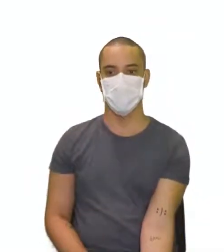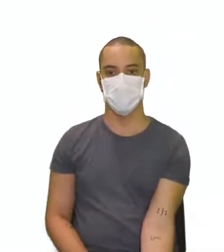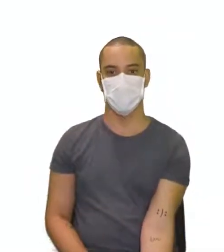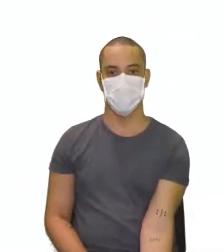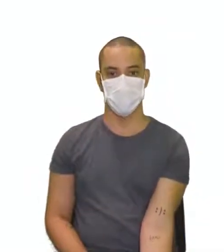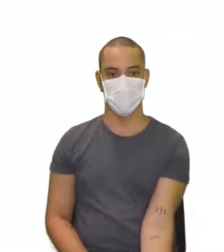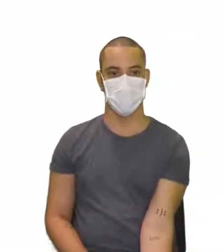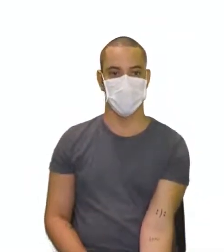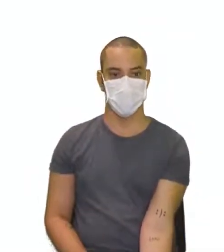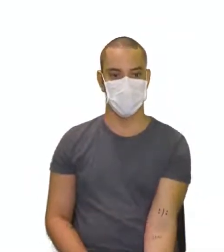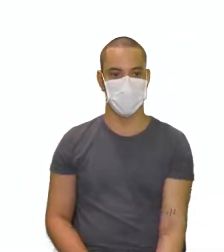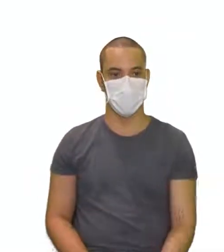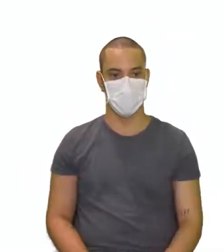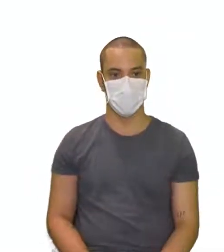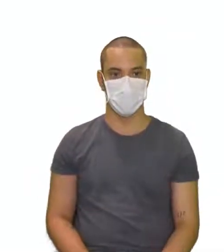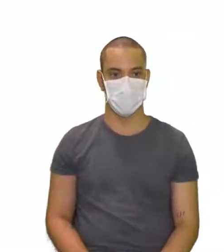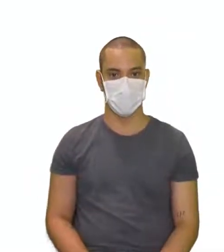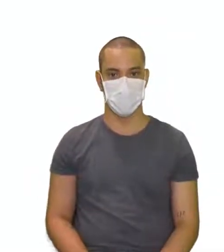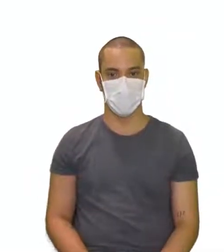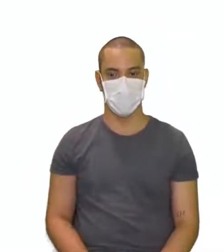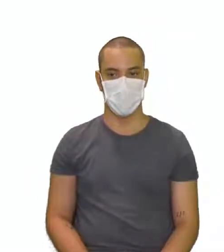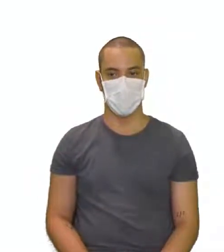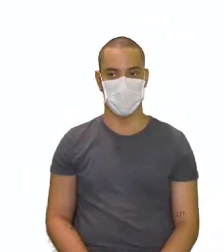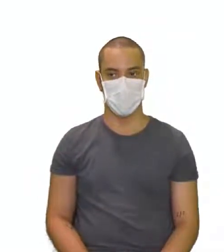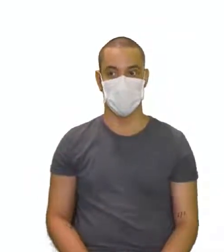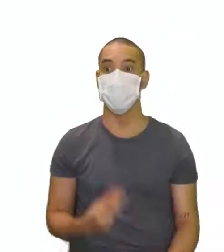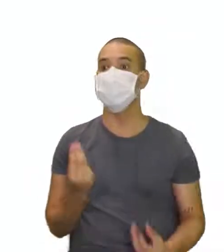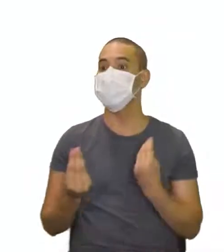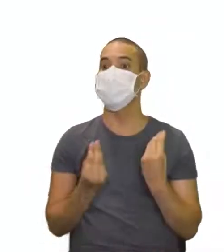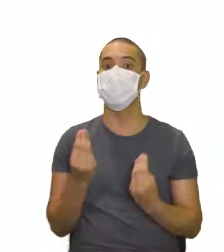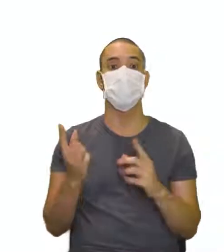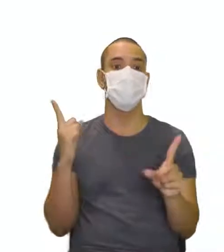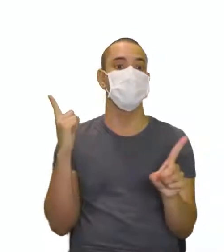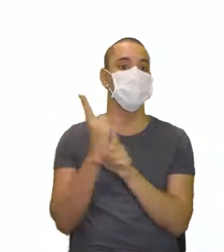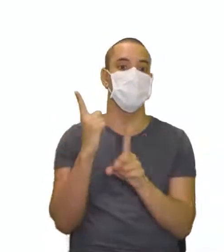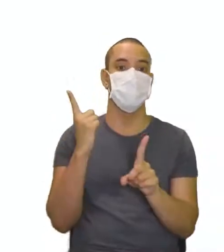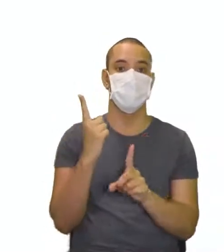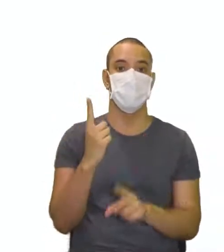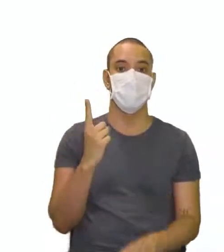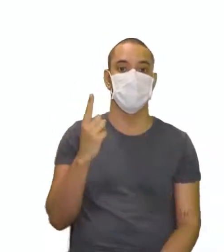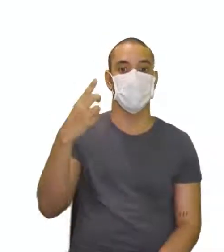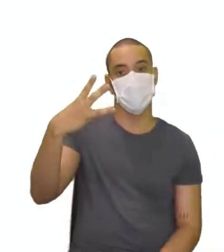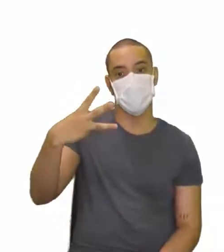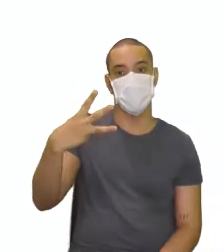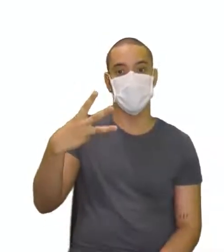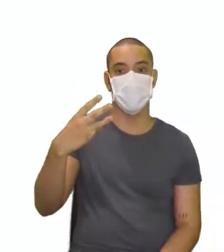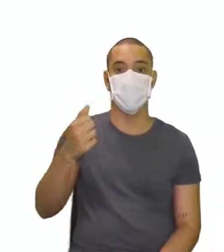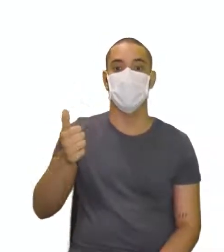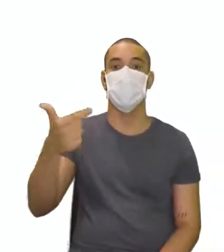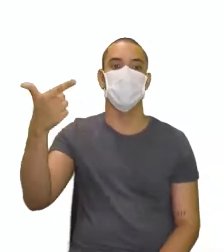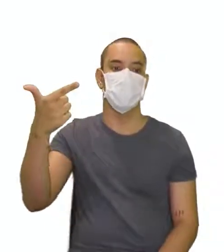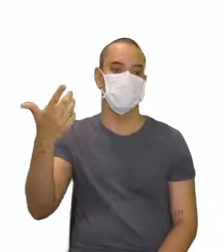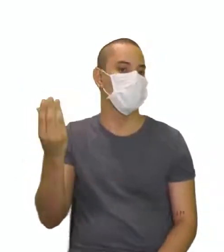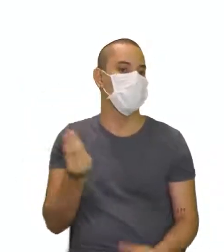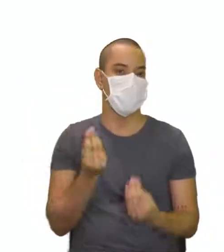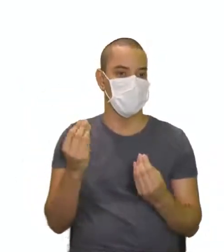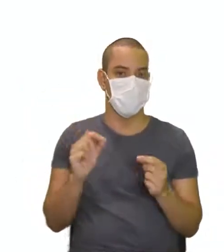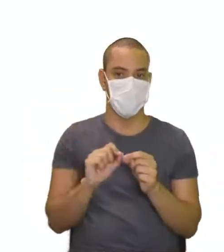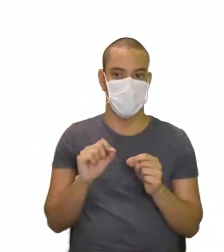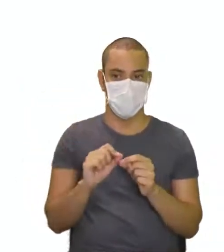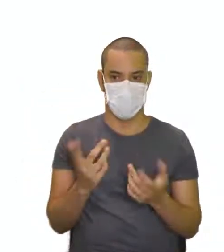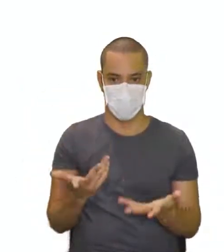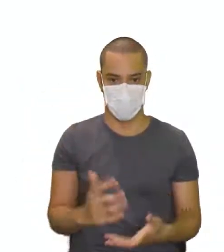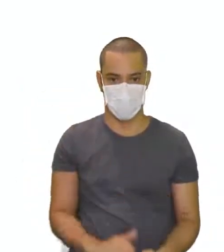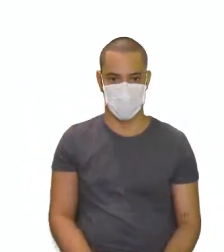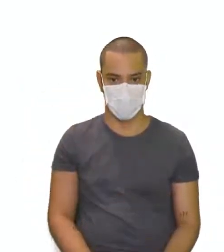ali, tá? Como é que a gente vai achar aquele 3 e aquele 12 ali? Então, vamos pegar aqui nossa fórmula de